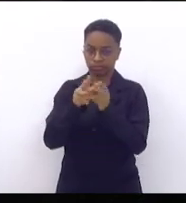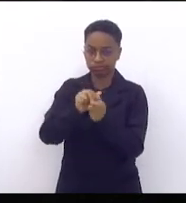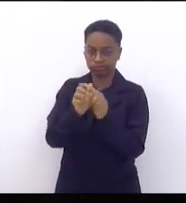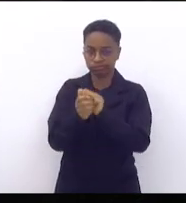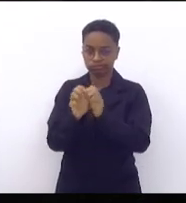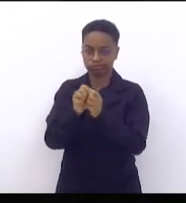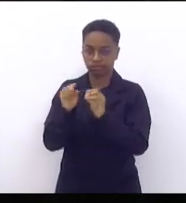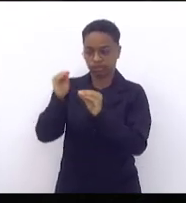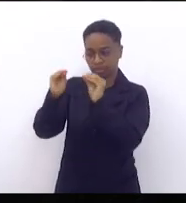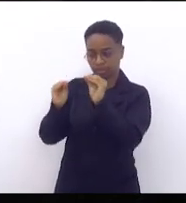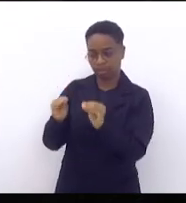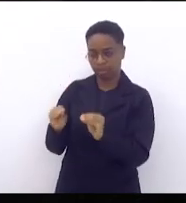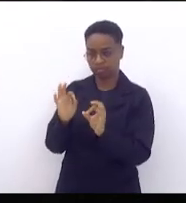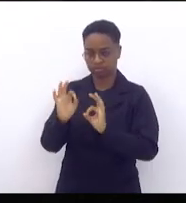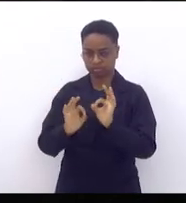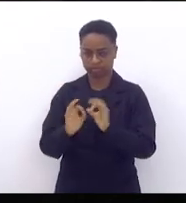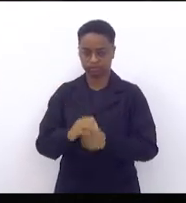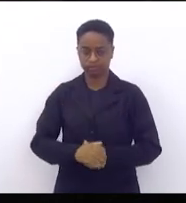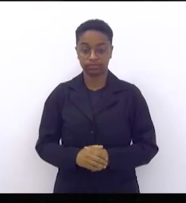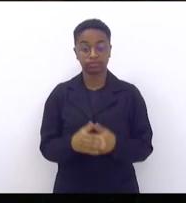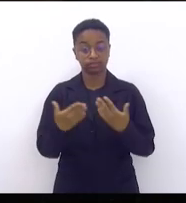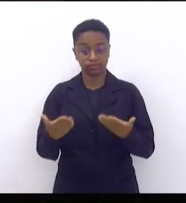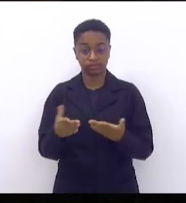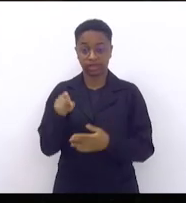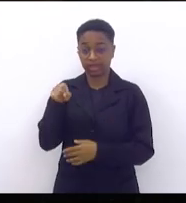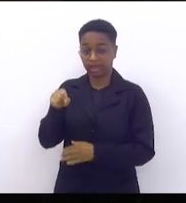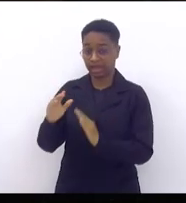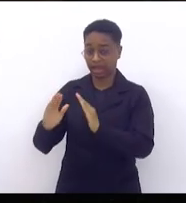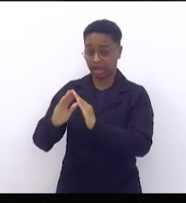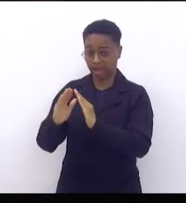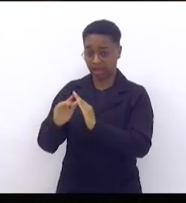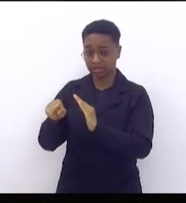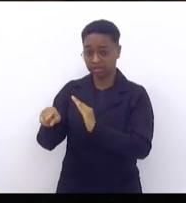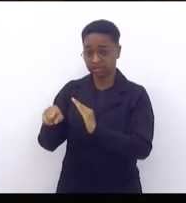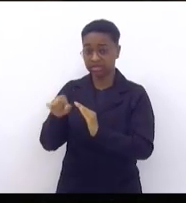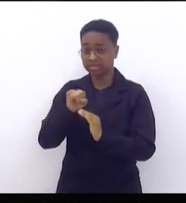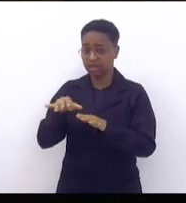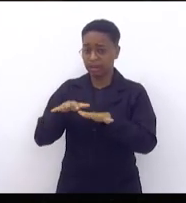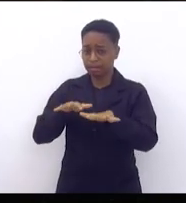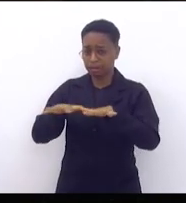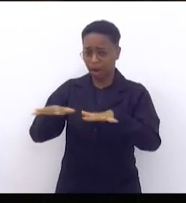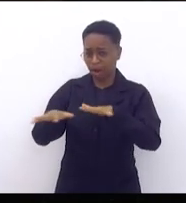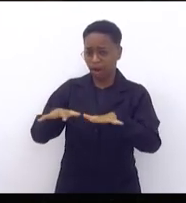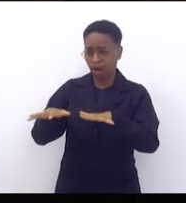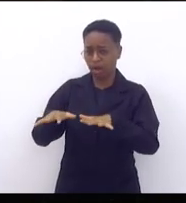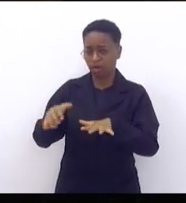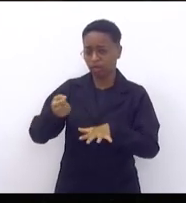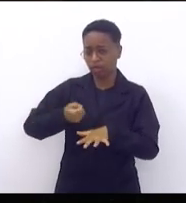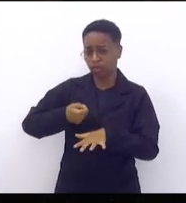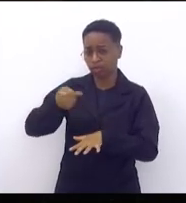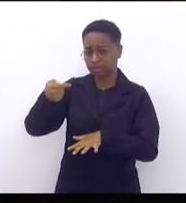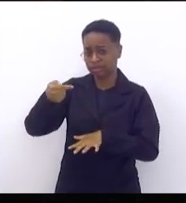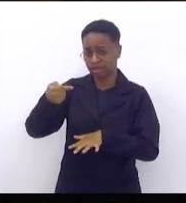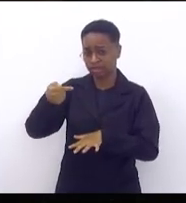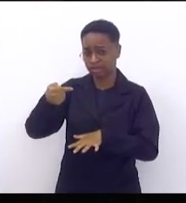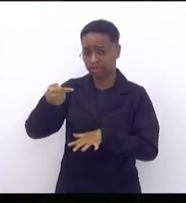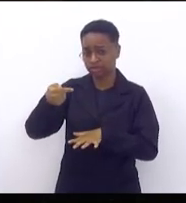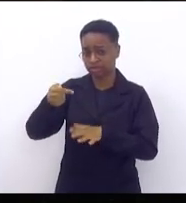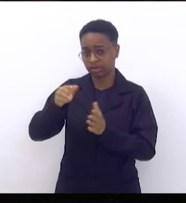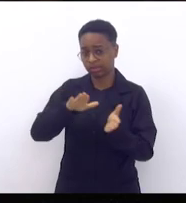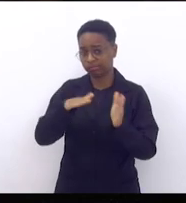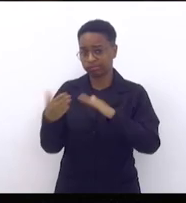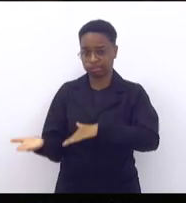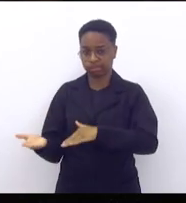solidificando aquilo. Esse tipo de moradia, com um terremoto de grau 7, é tudo vira ao